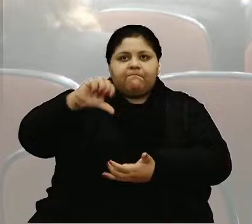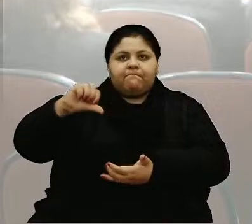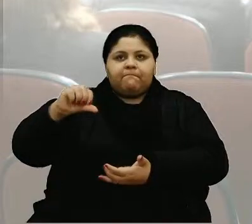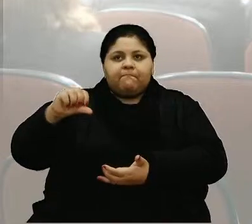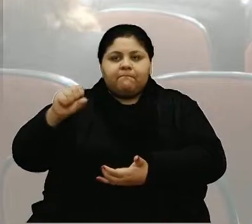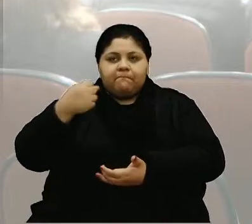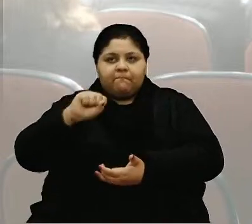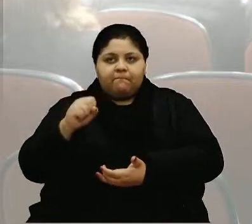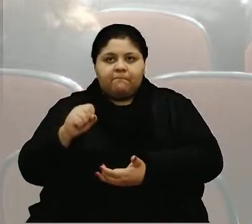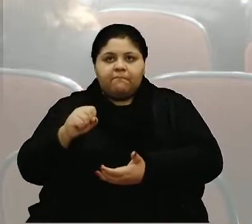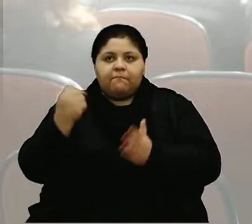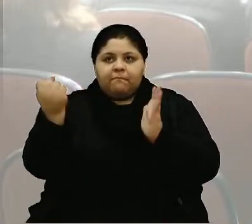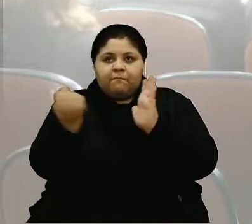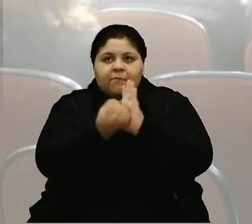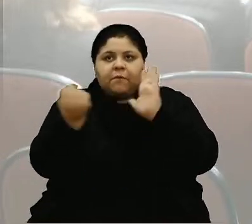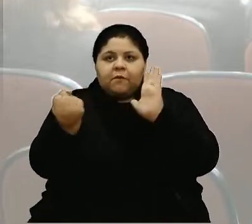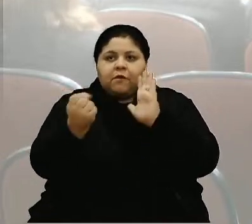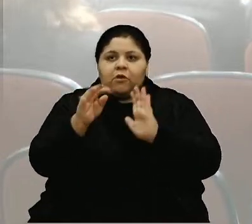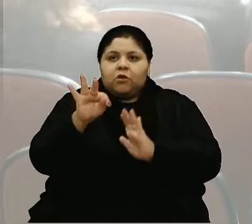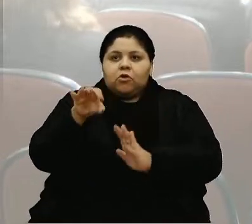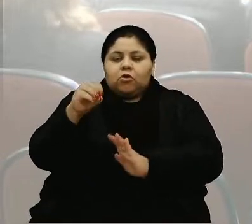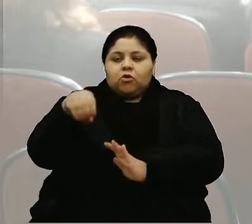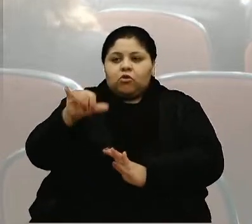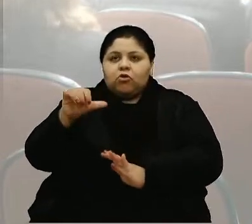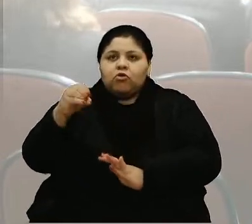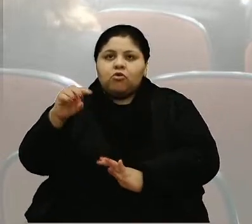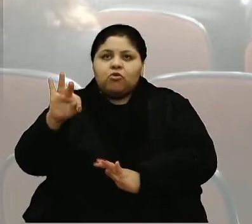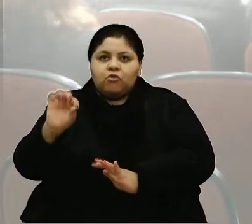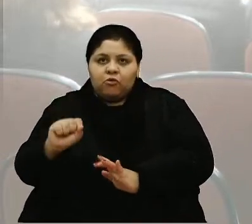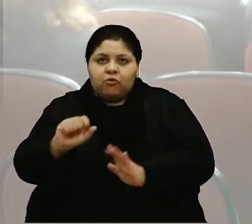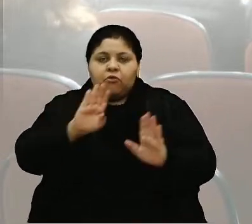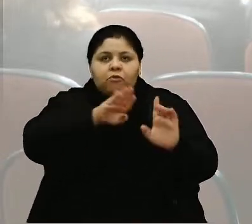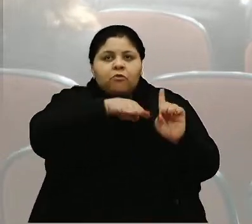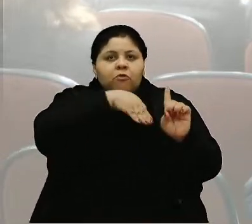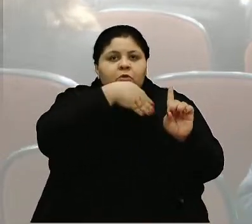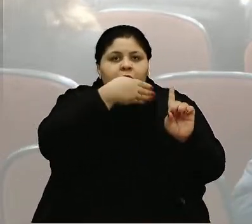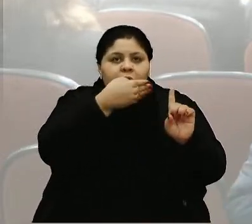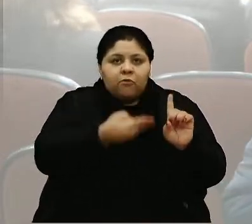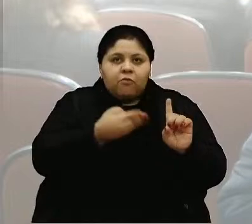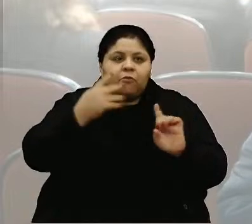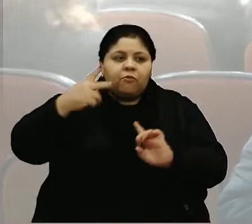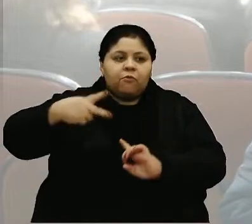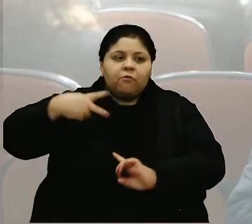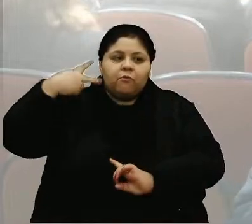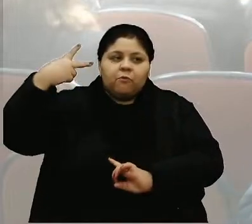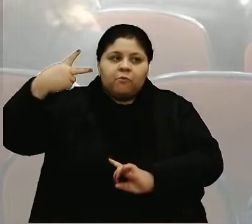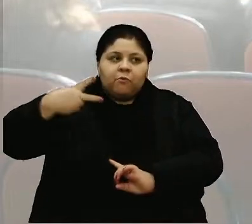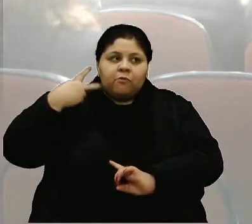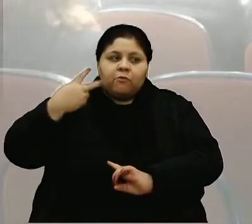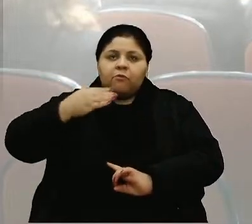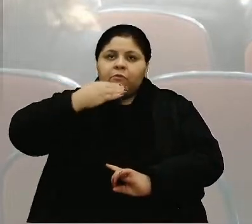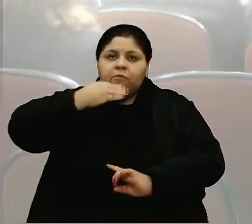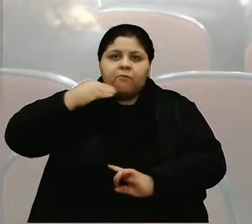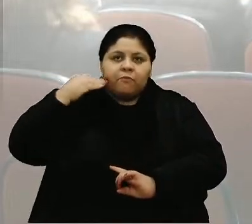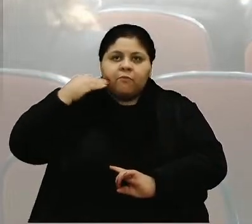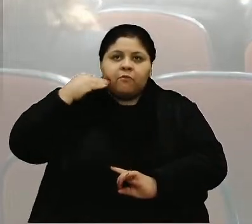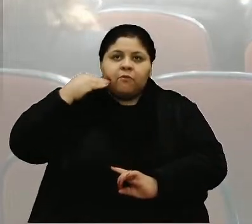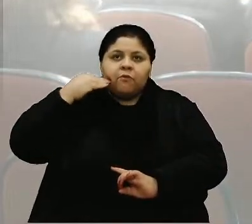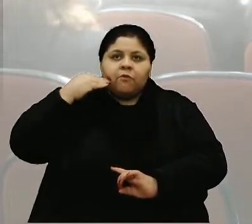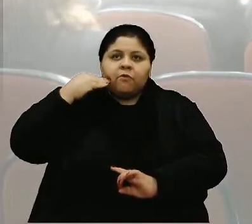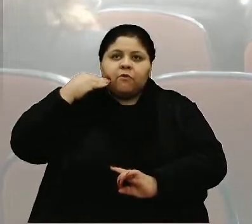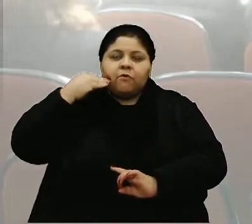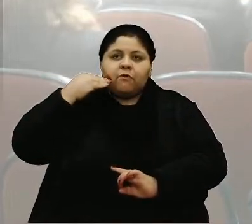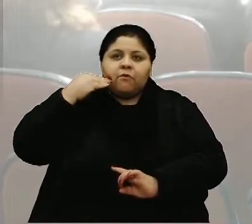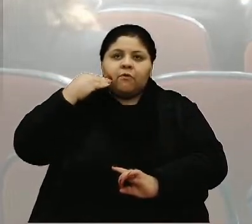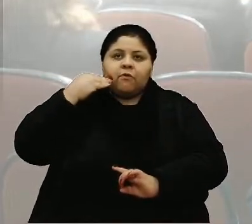1998 com a marca Toyota. A homenagem é uma honraria do vereador Alexandre Bortolucci Bortola, do Partido